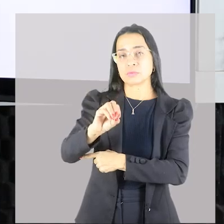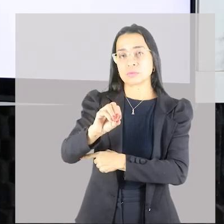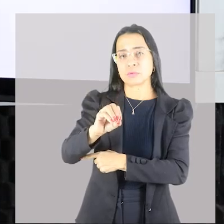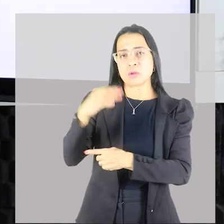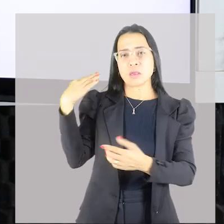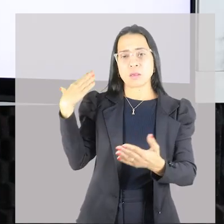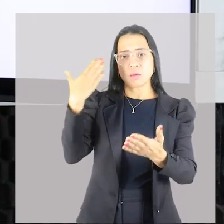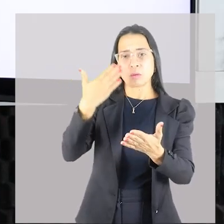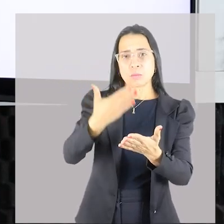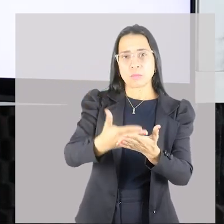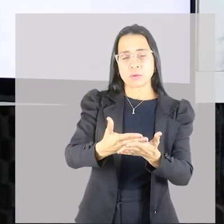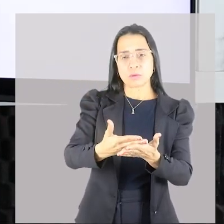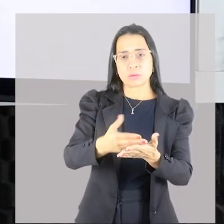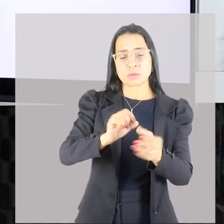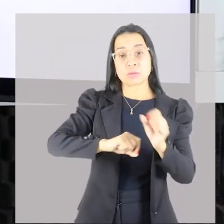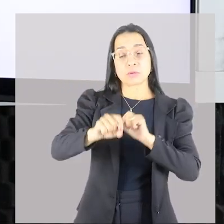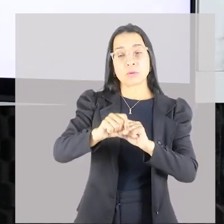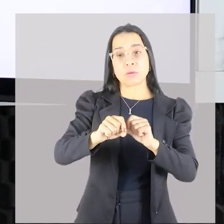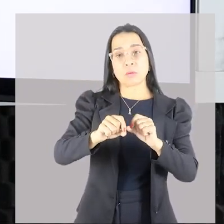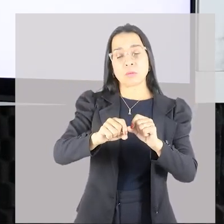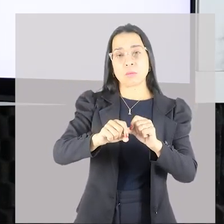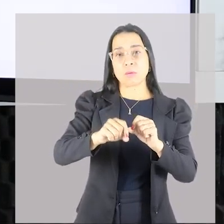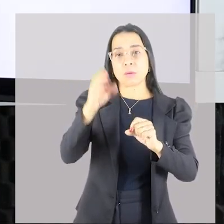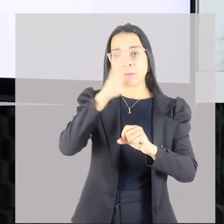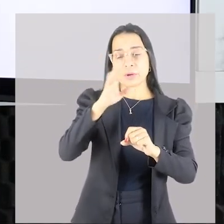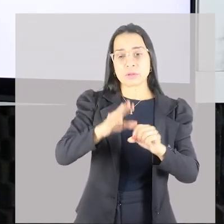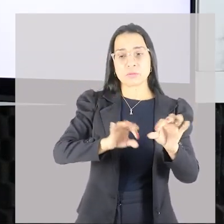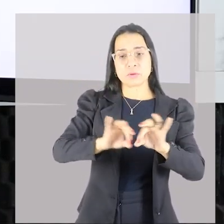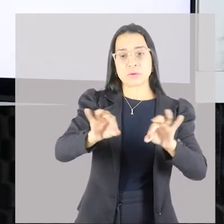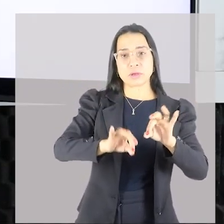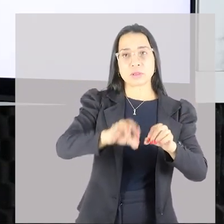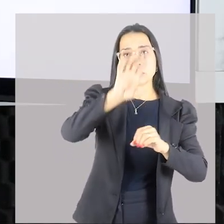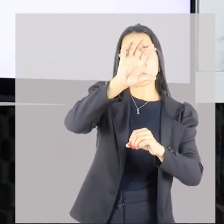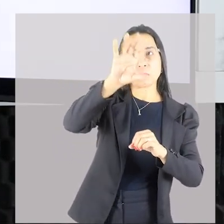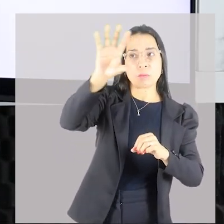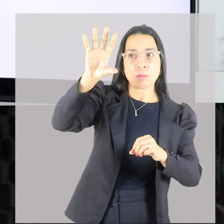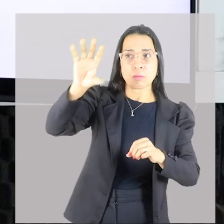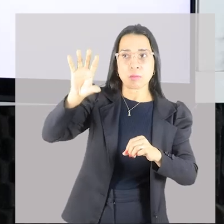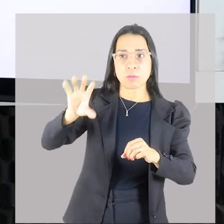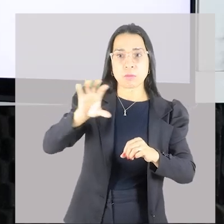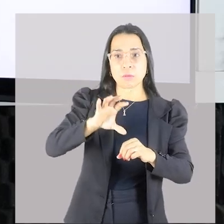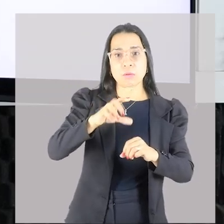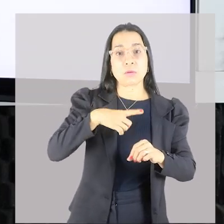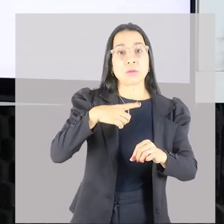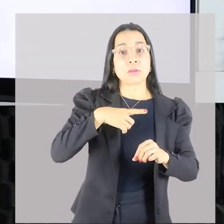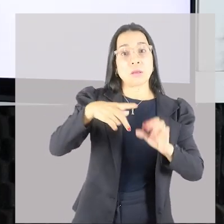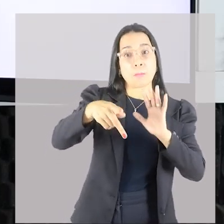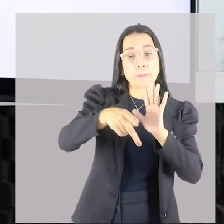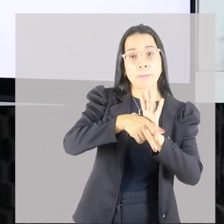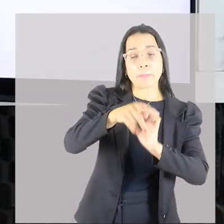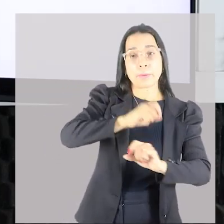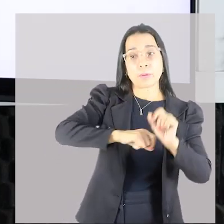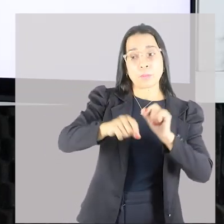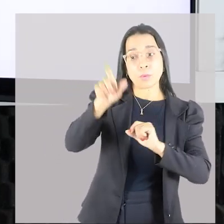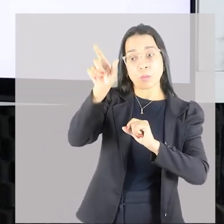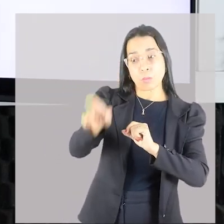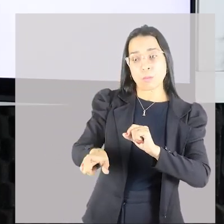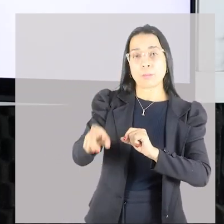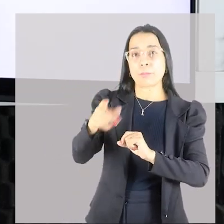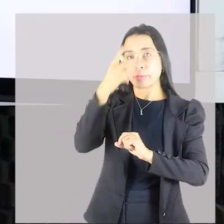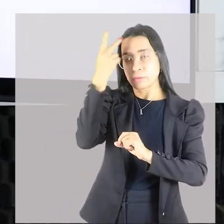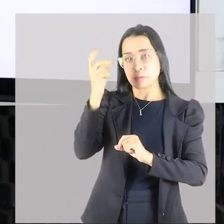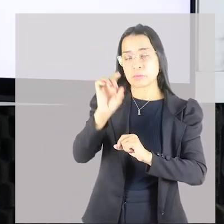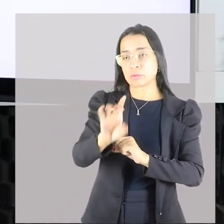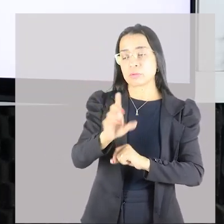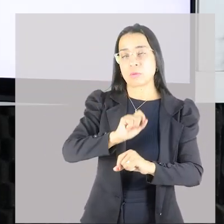Quando o Brasil foi dividido ali nas capitanias hereditárias, você tinha grandes pedaços de terra que pertenciam a um dono só, um donatário. Então